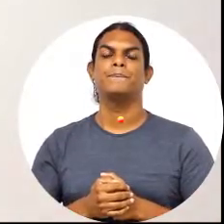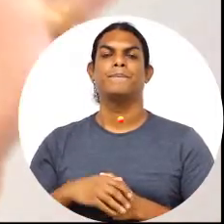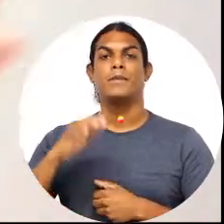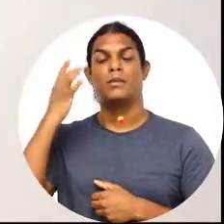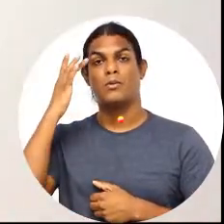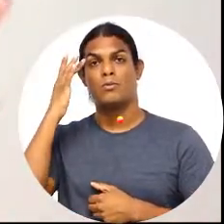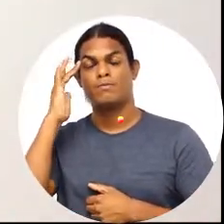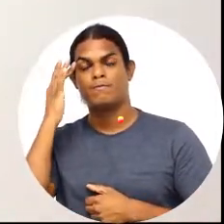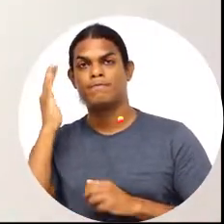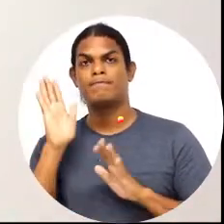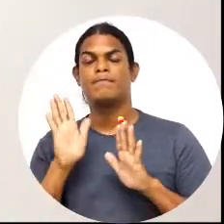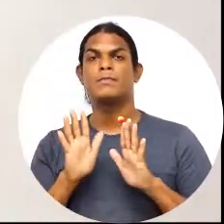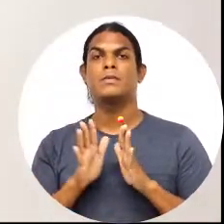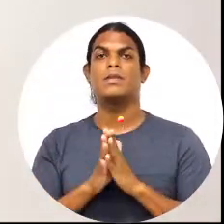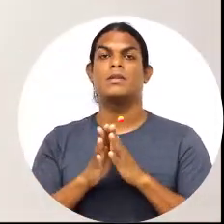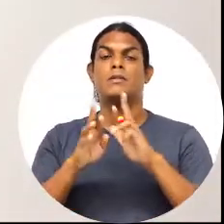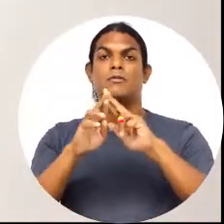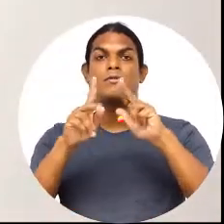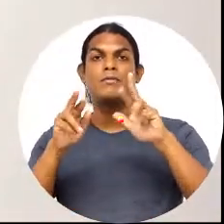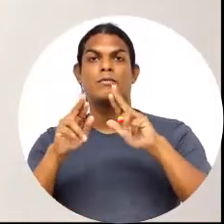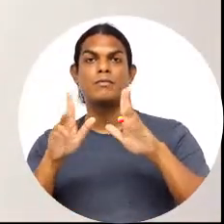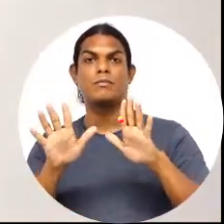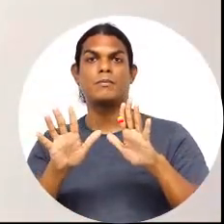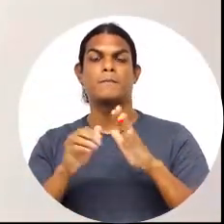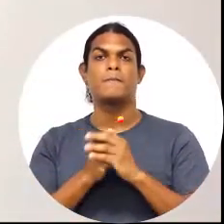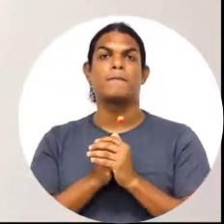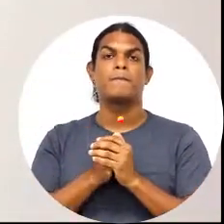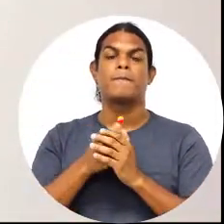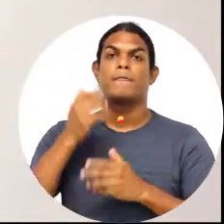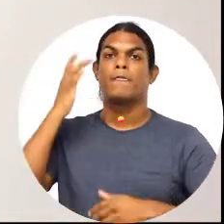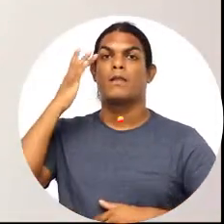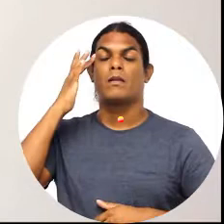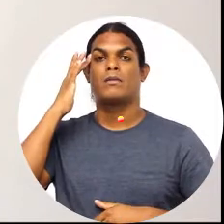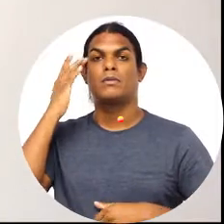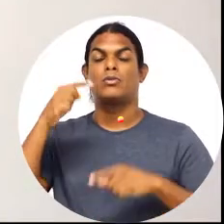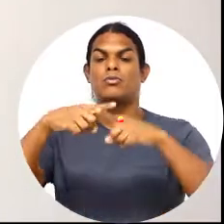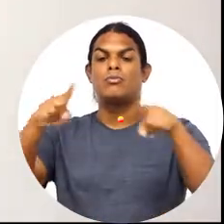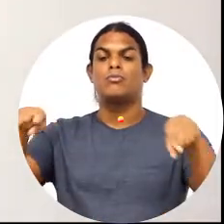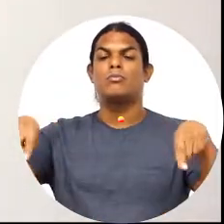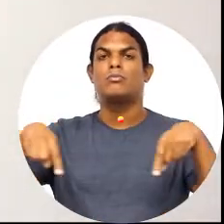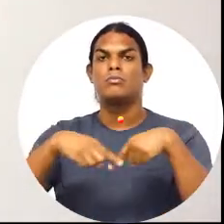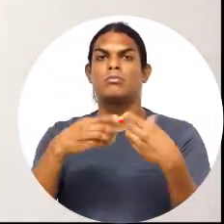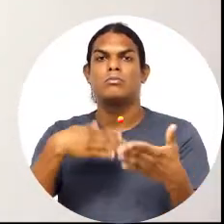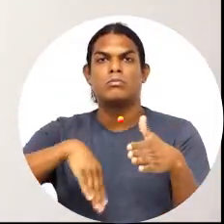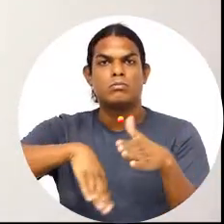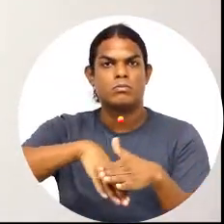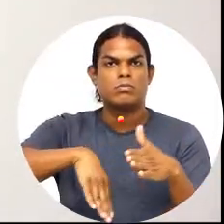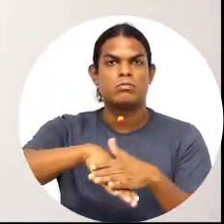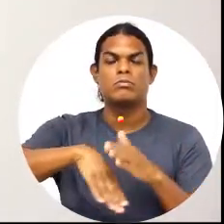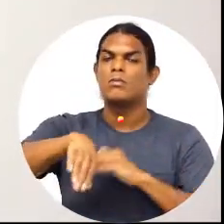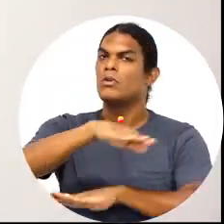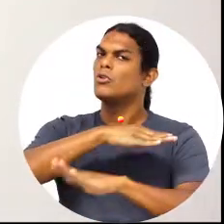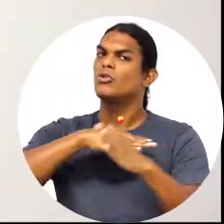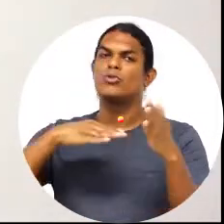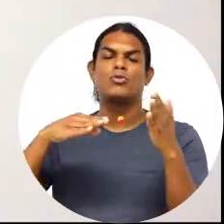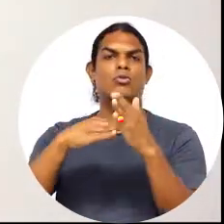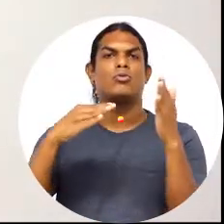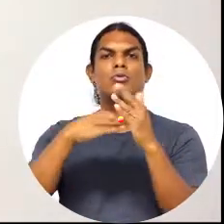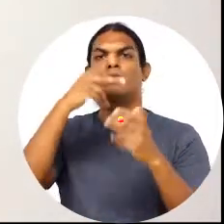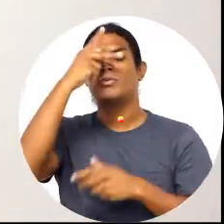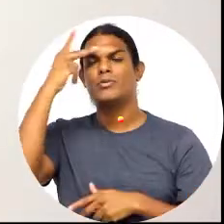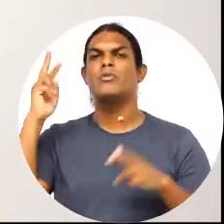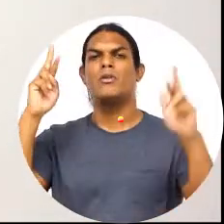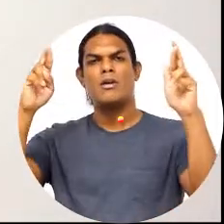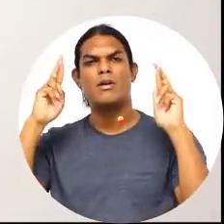uma ideia distinta entre essas duas coisas, é que tal a gente imaginar um estádio de futebol. Todos os